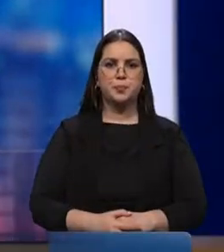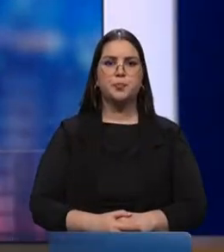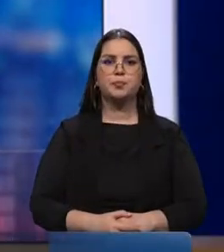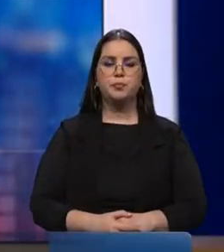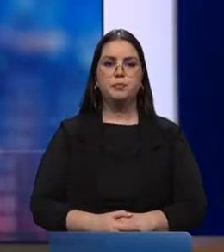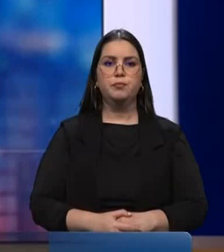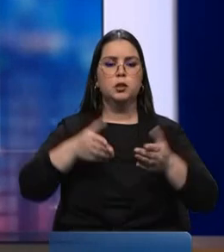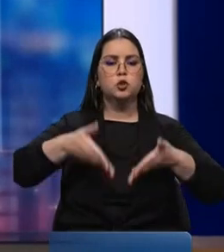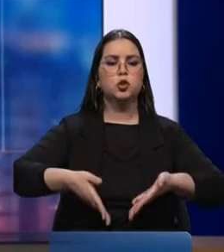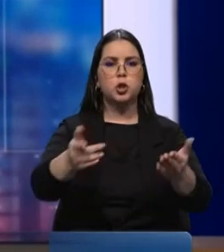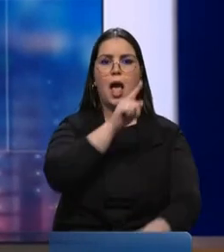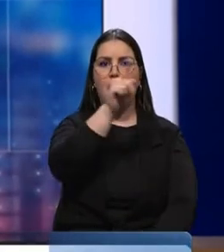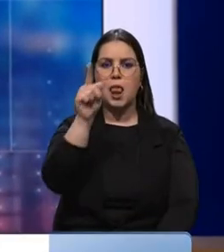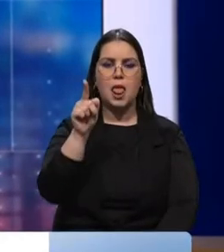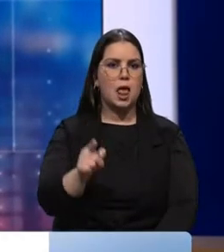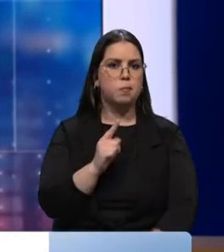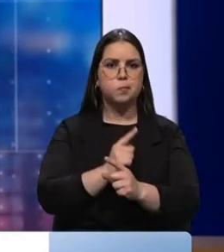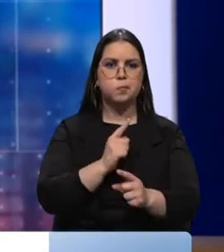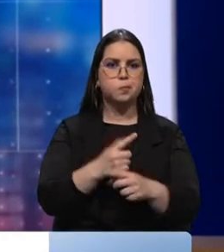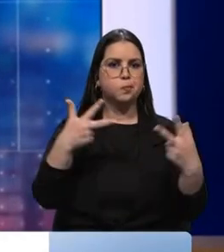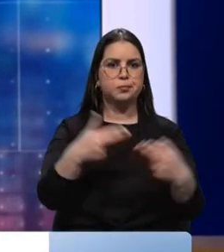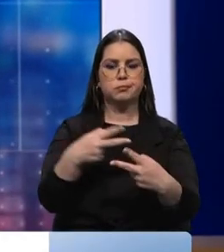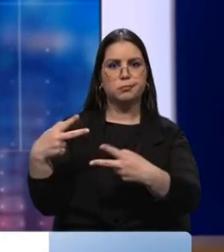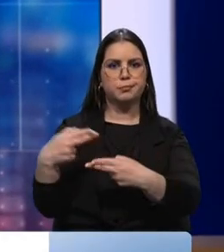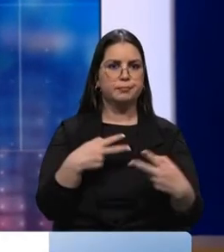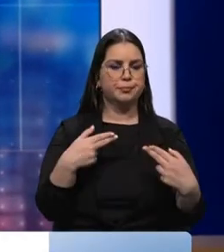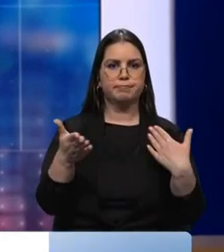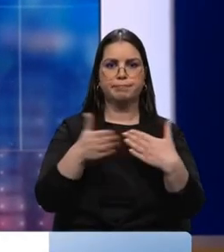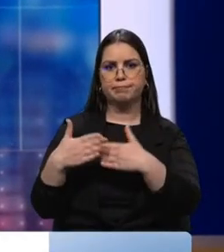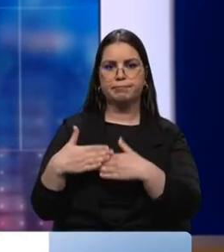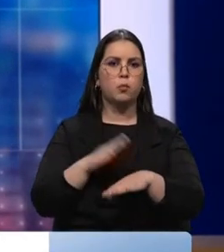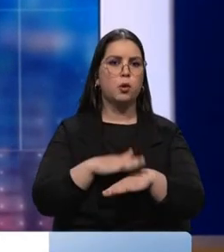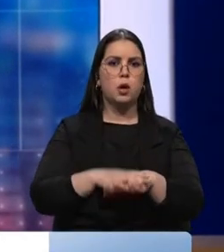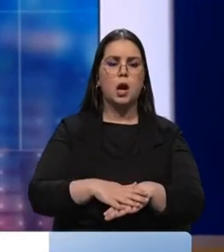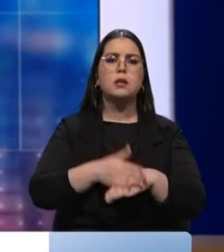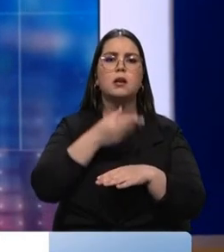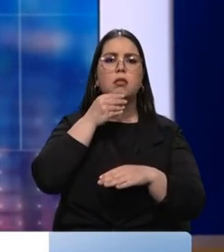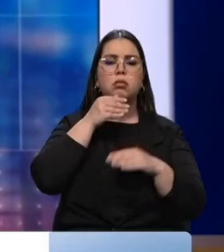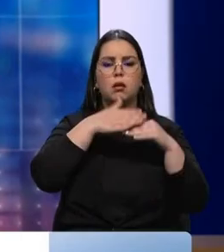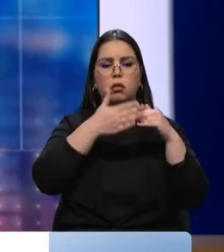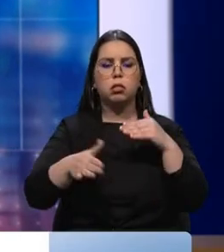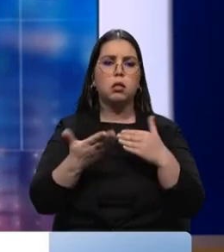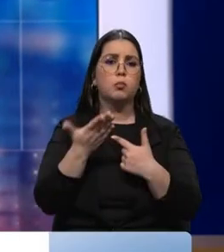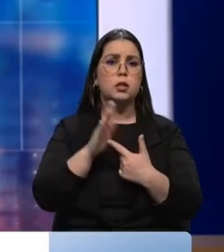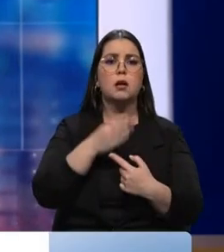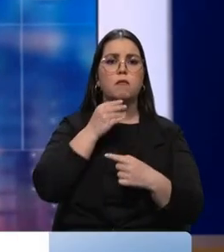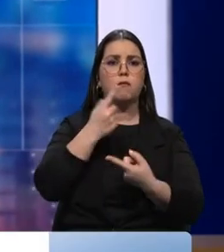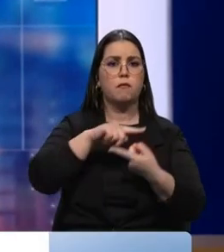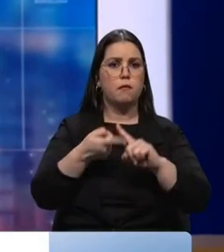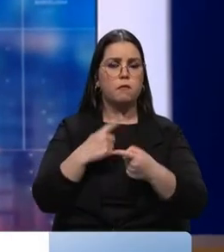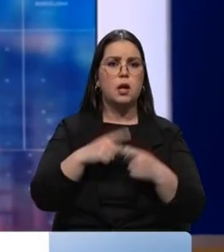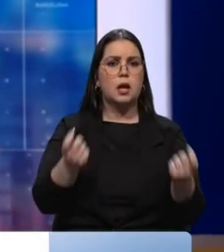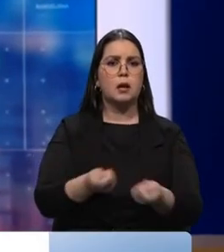Centenas de estradas por todo o país estão ainda cortadas ao trânsito por causa de aluimentos. Em Montemoro Velho, por exemplo, as